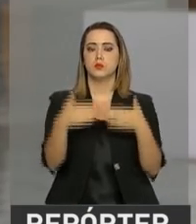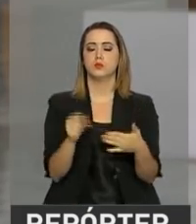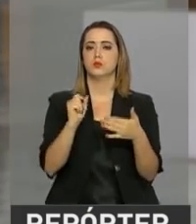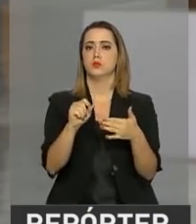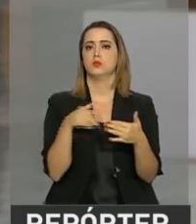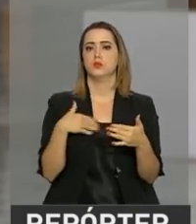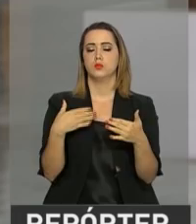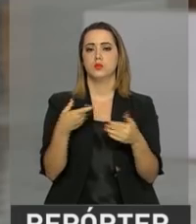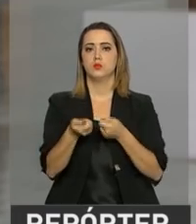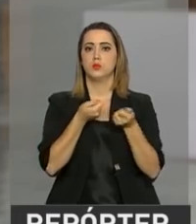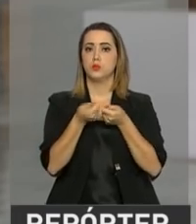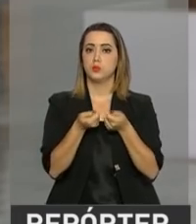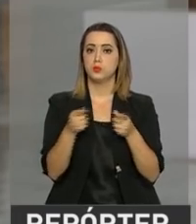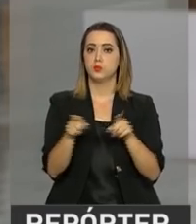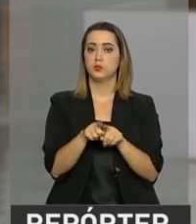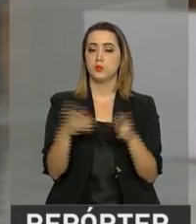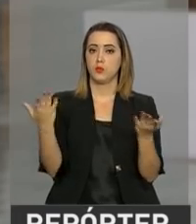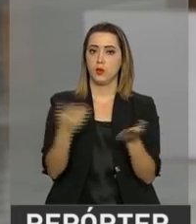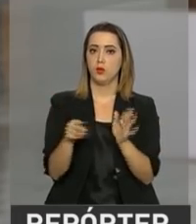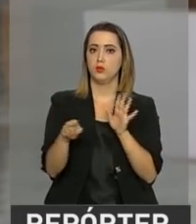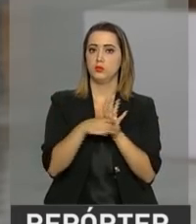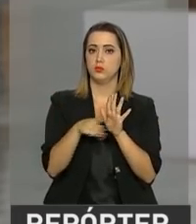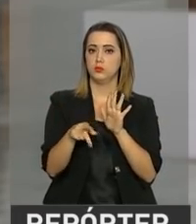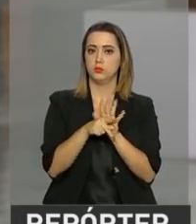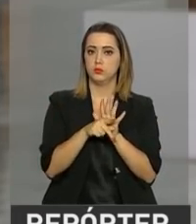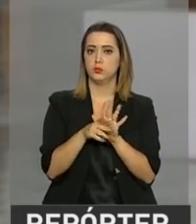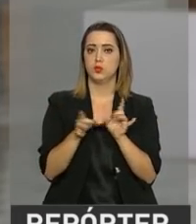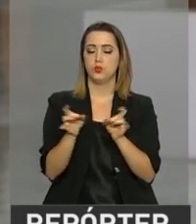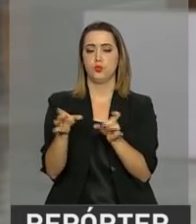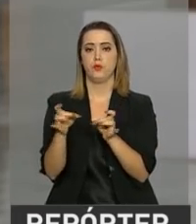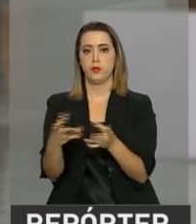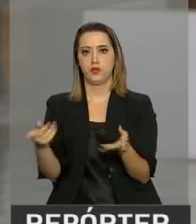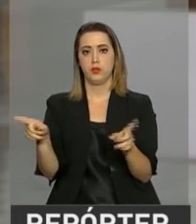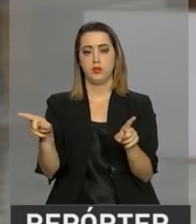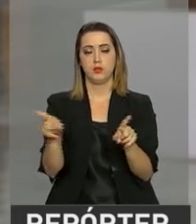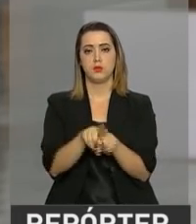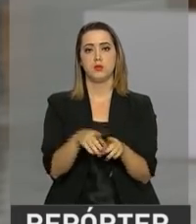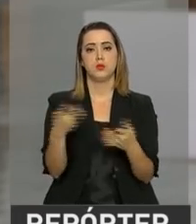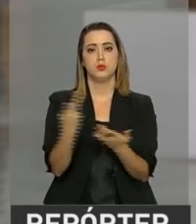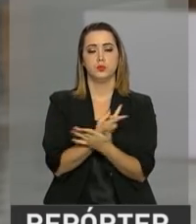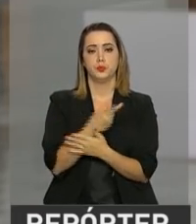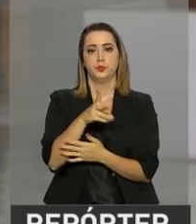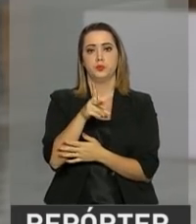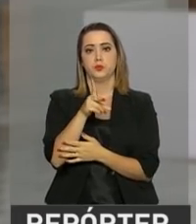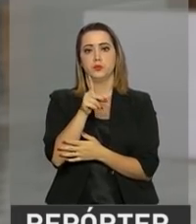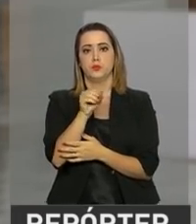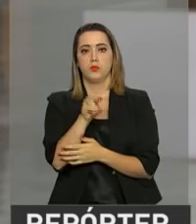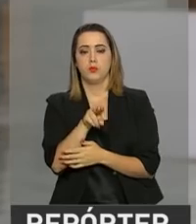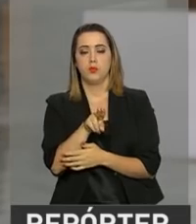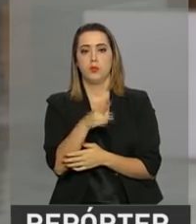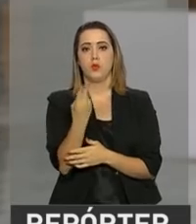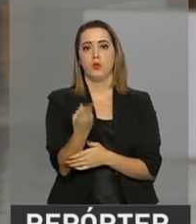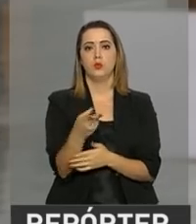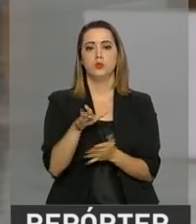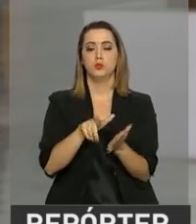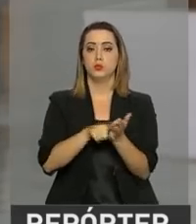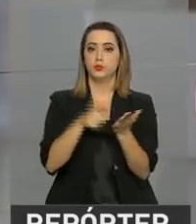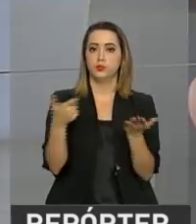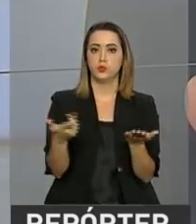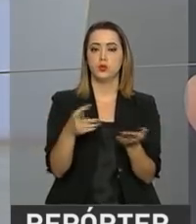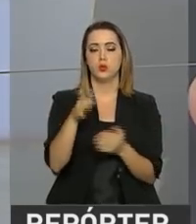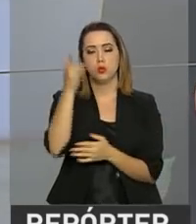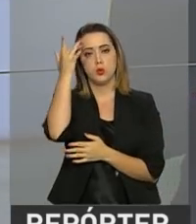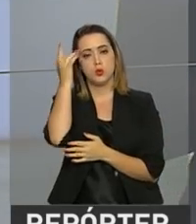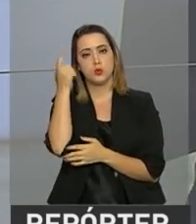órgãos de controle essa medida provisória das concessões deve ser publicada no Diário Oficial da União desta sexta-feira José